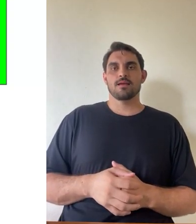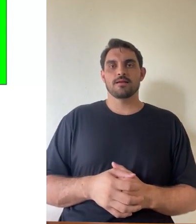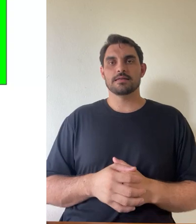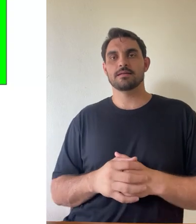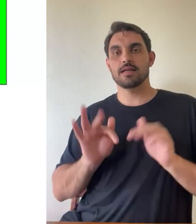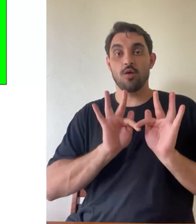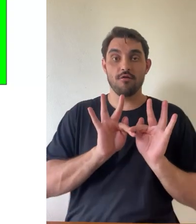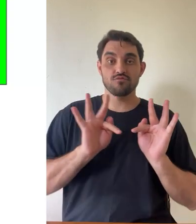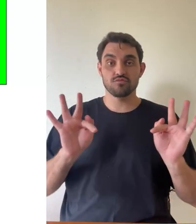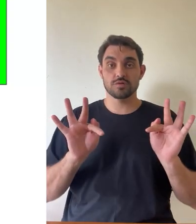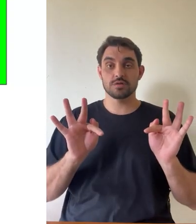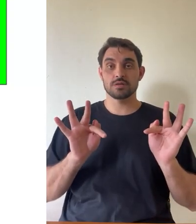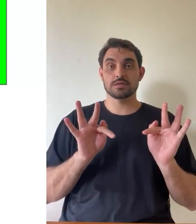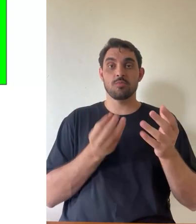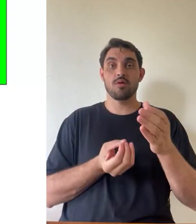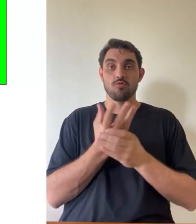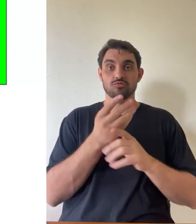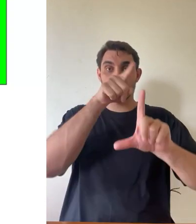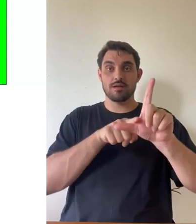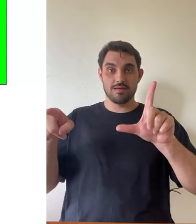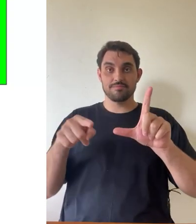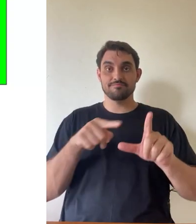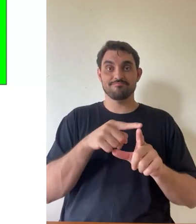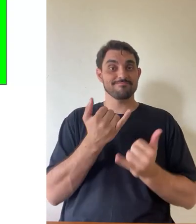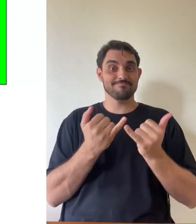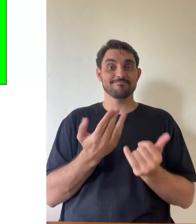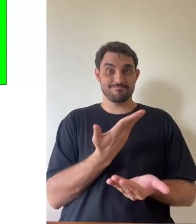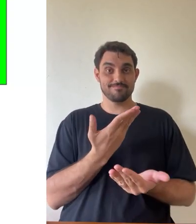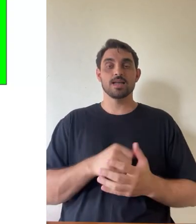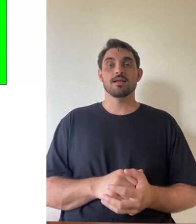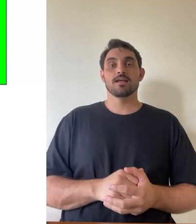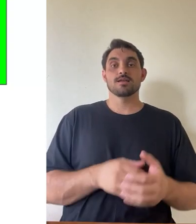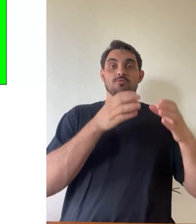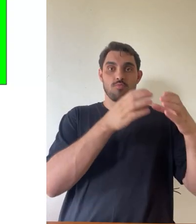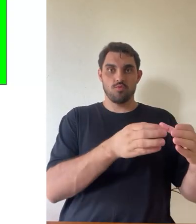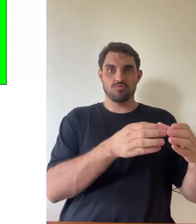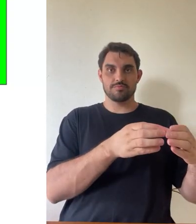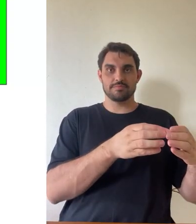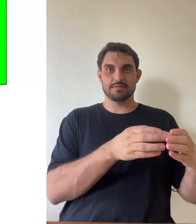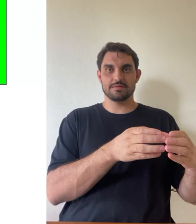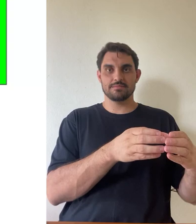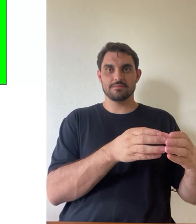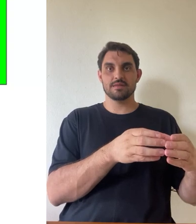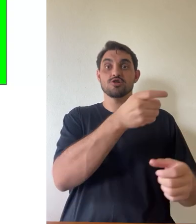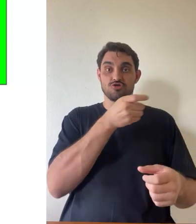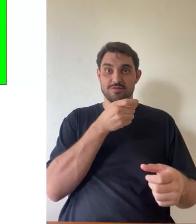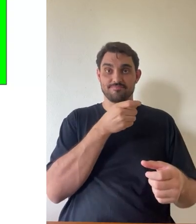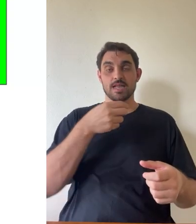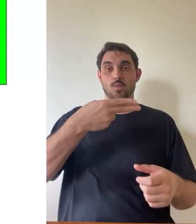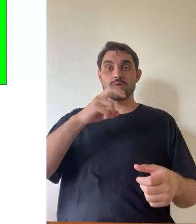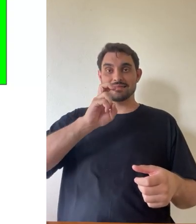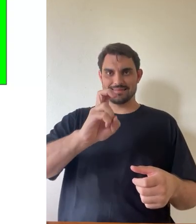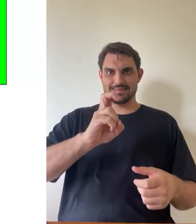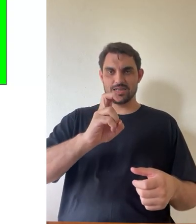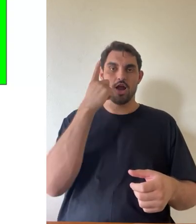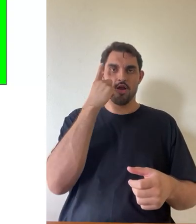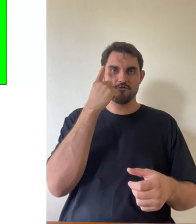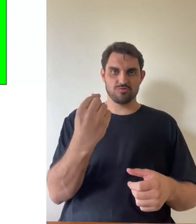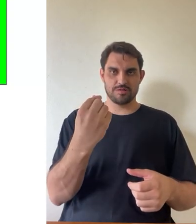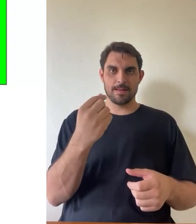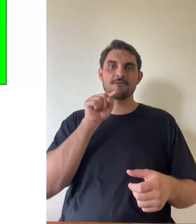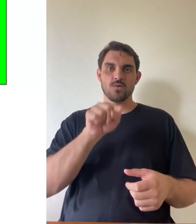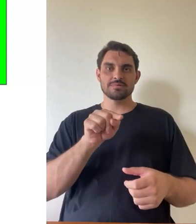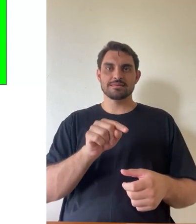para a construção desse primeiro gráfico é essa aqui, posição, né, igual a 5, que é a